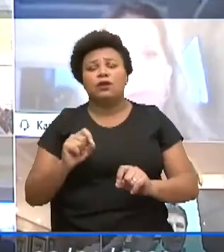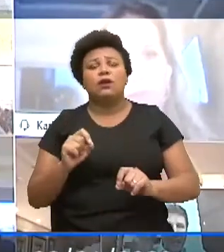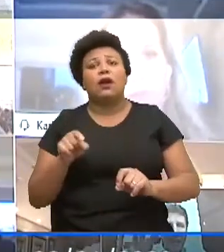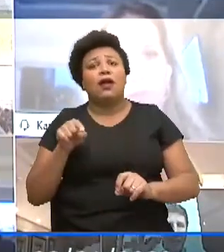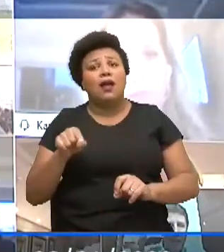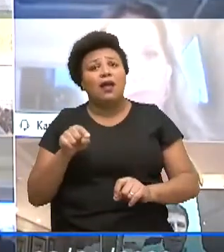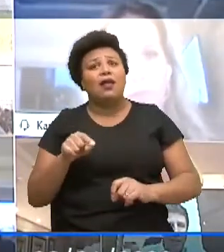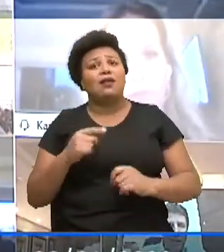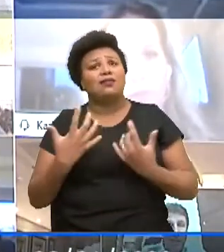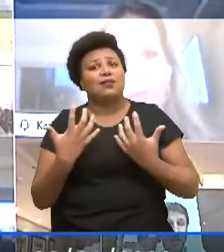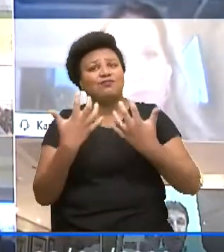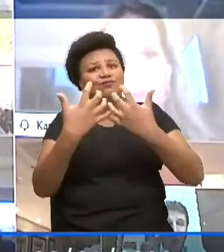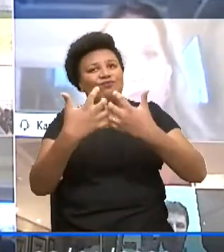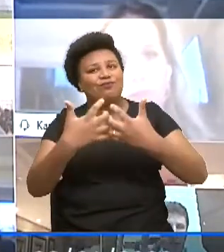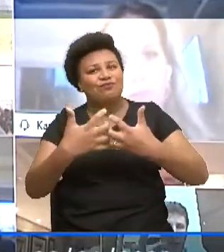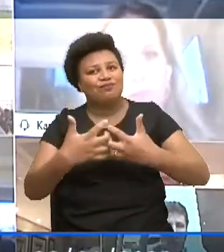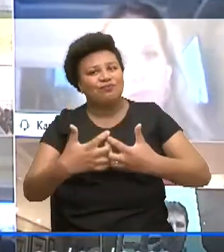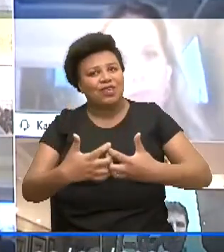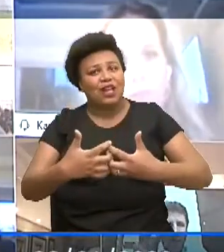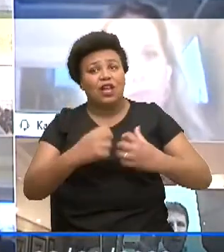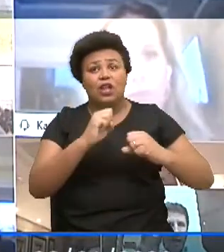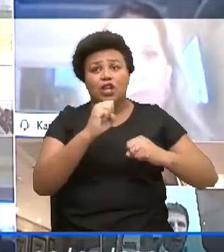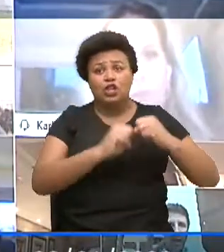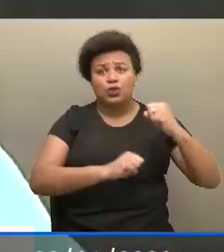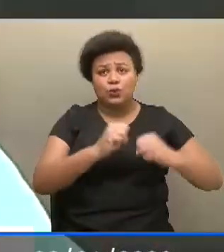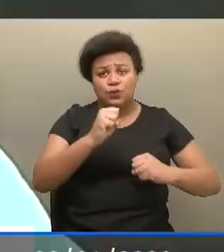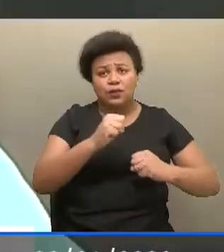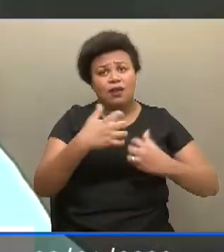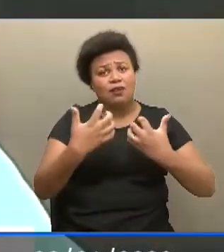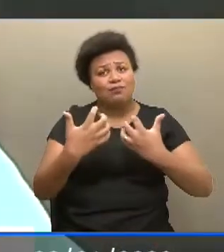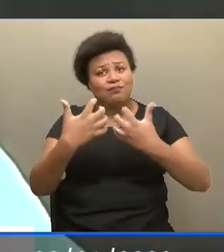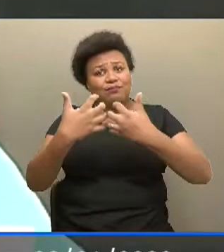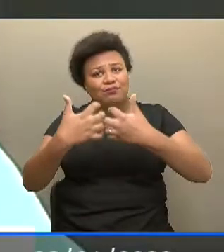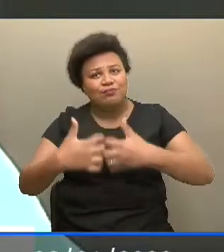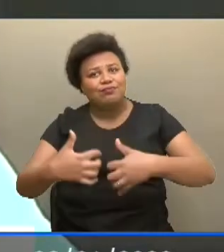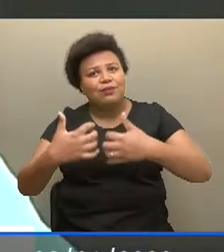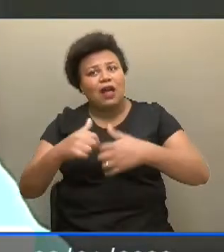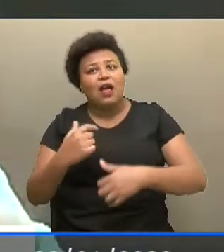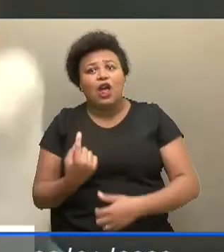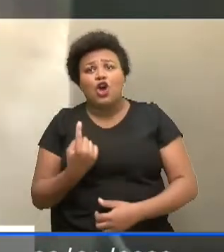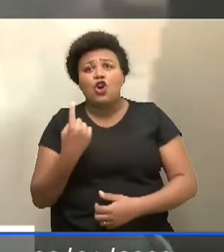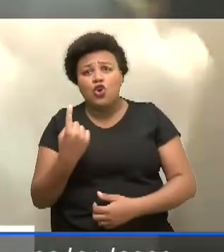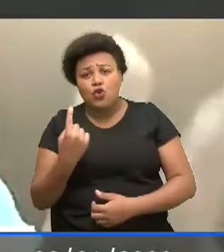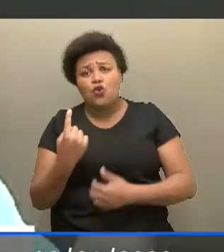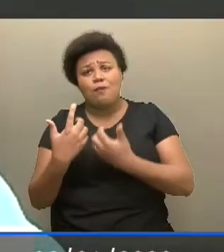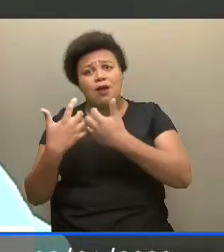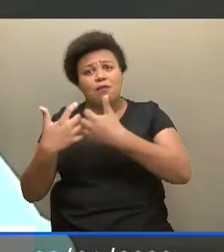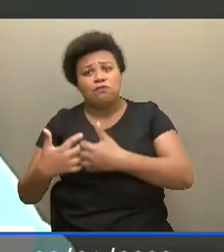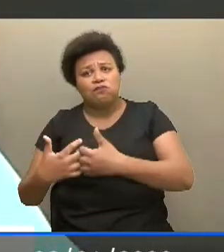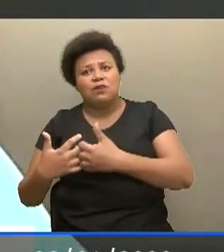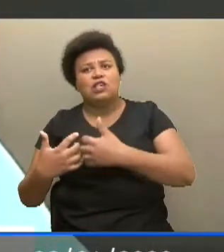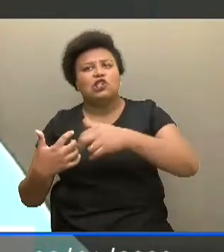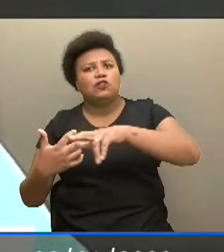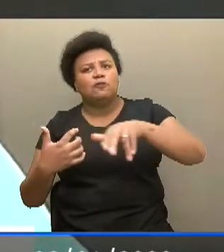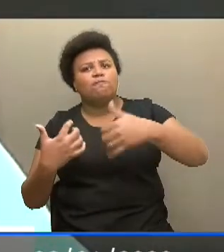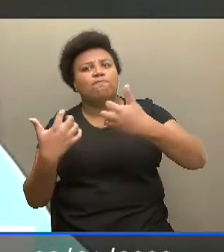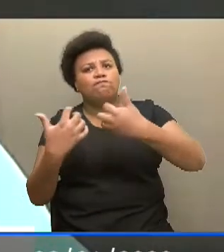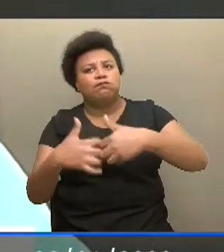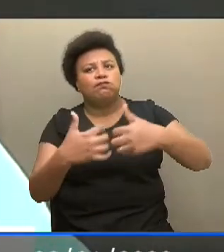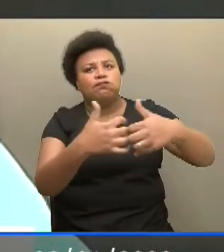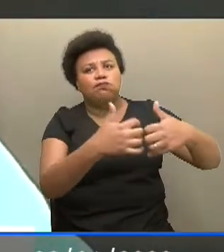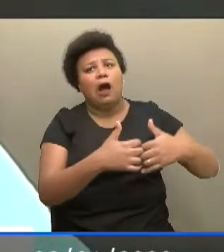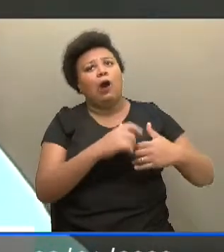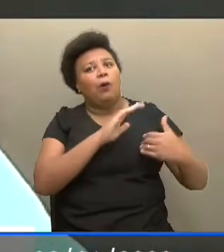esta engrenagem da indústria, ela é uma dentre tantas outras que fazem parte